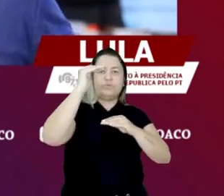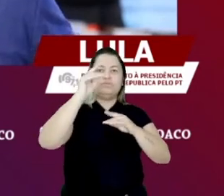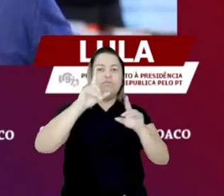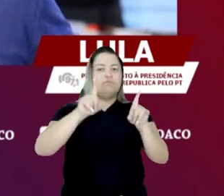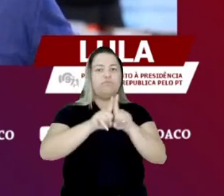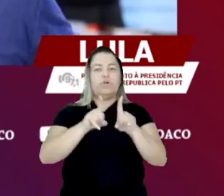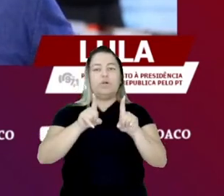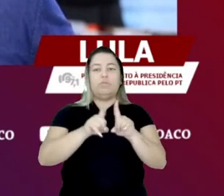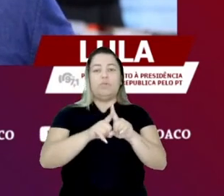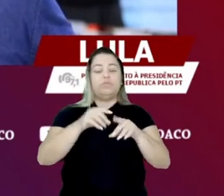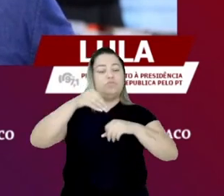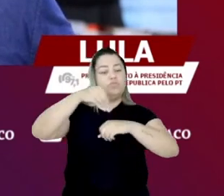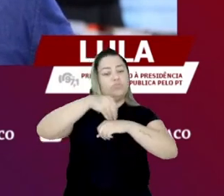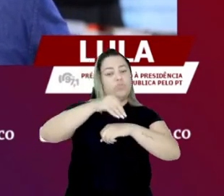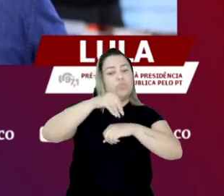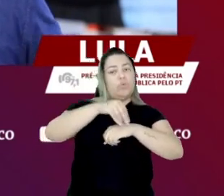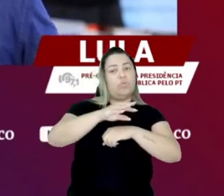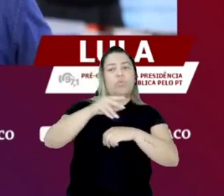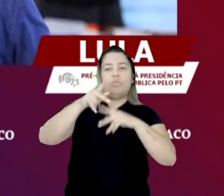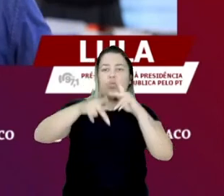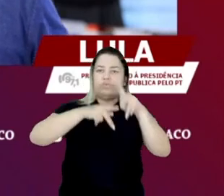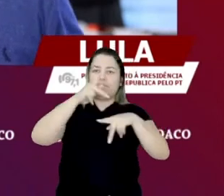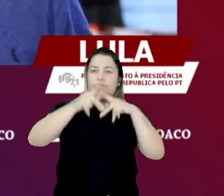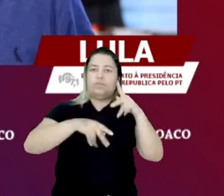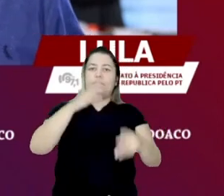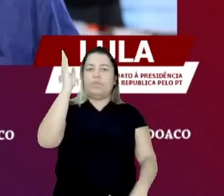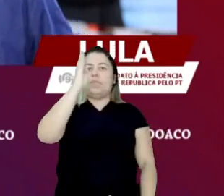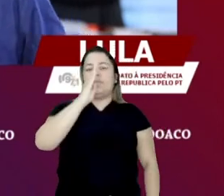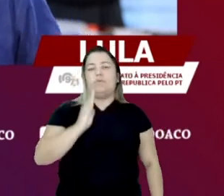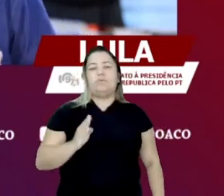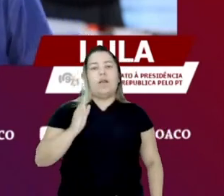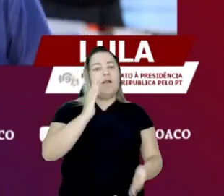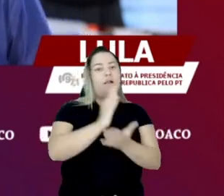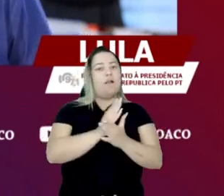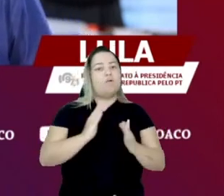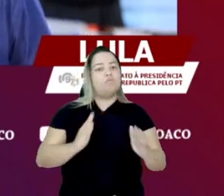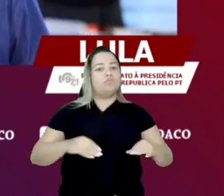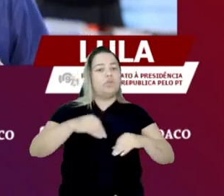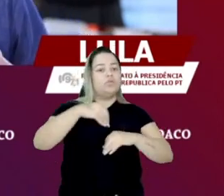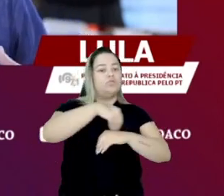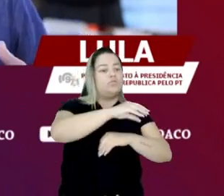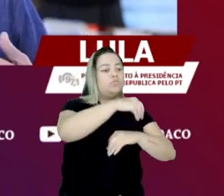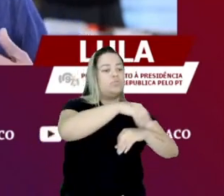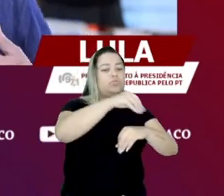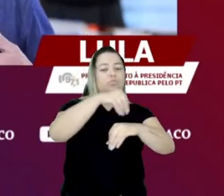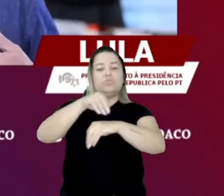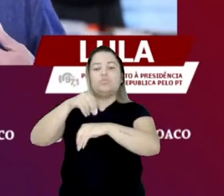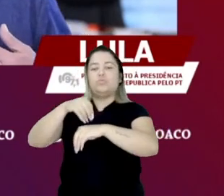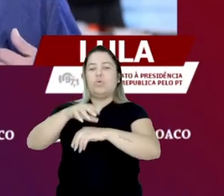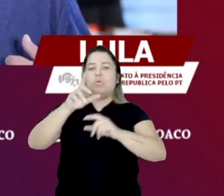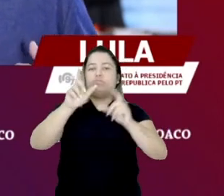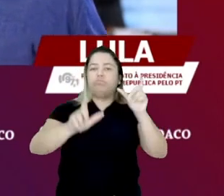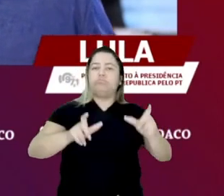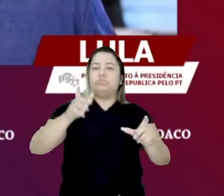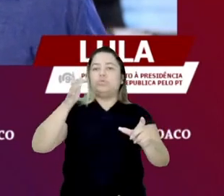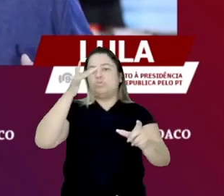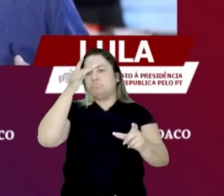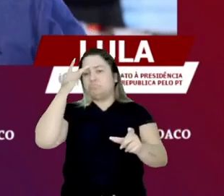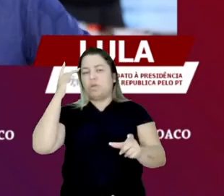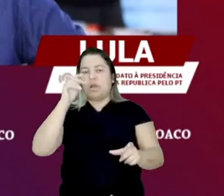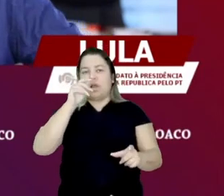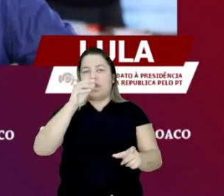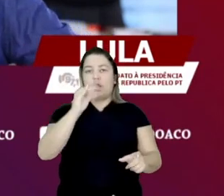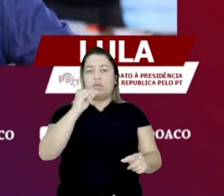Nova York. Então, meu caro, essa gente destruiu. Agora, veja, como é que você indica um diretor